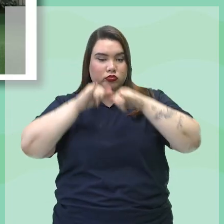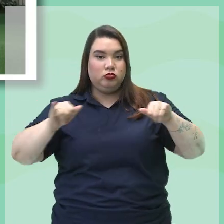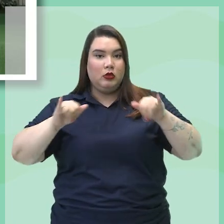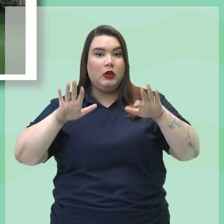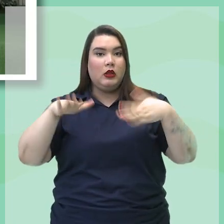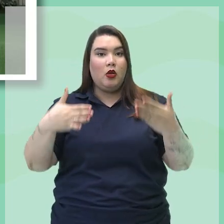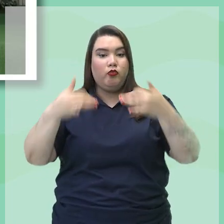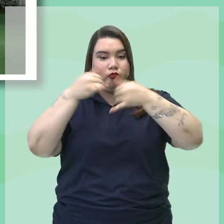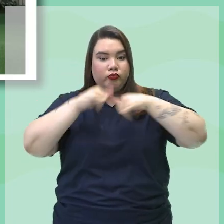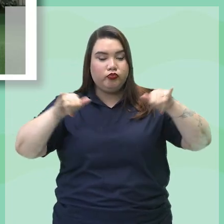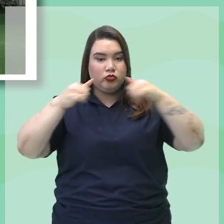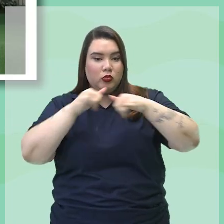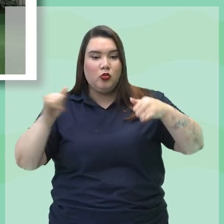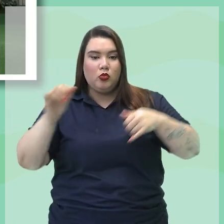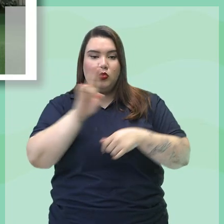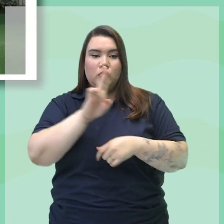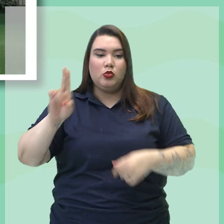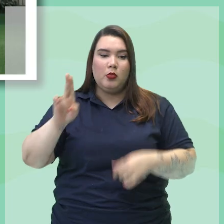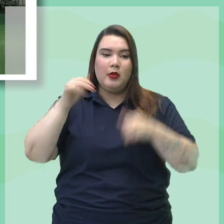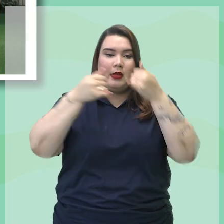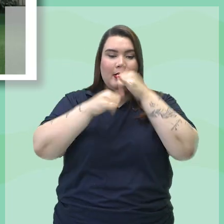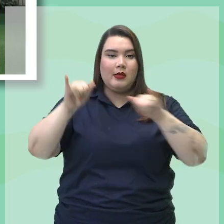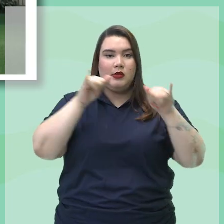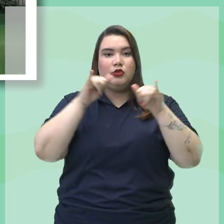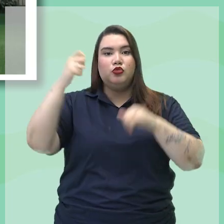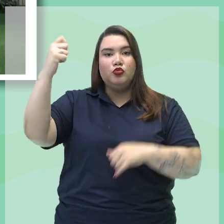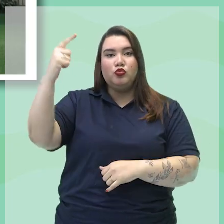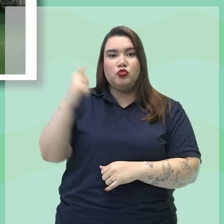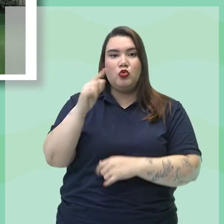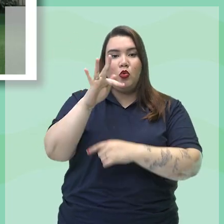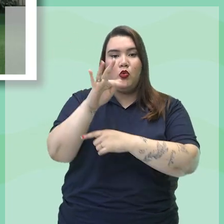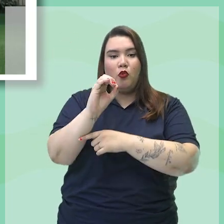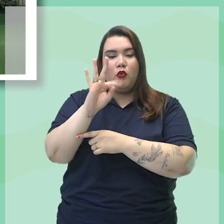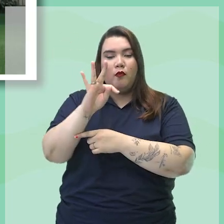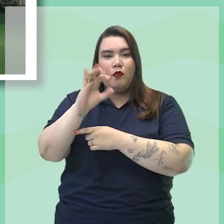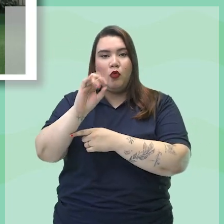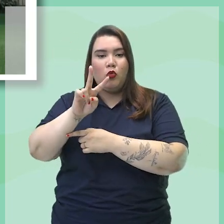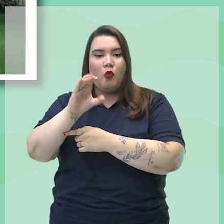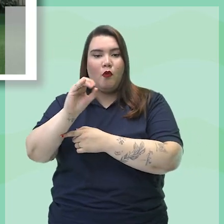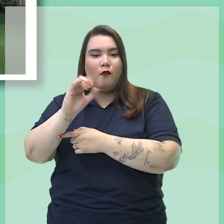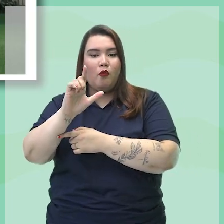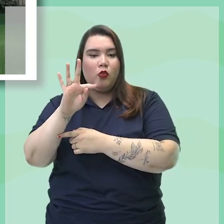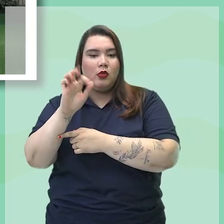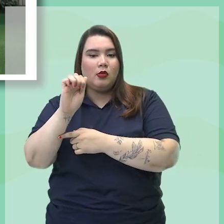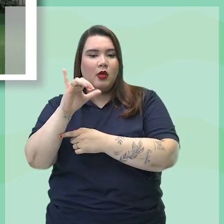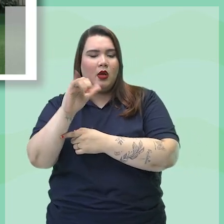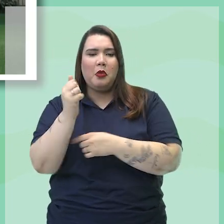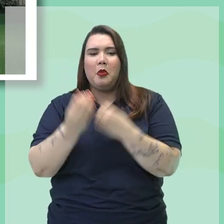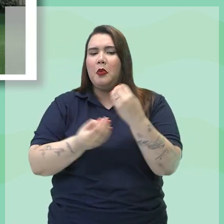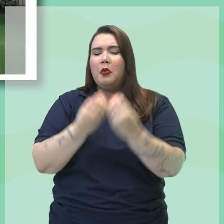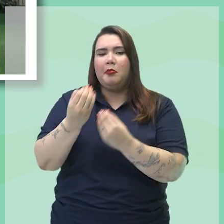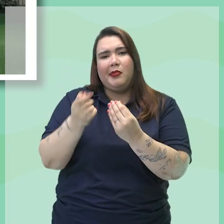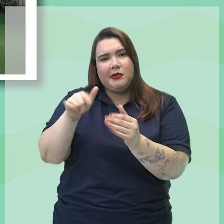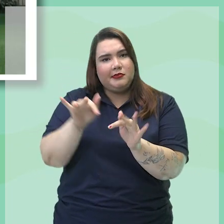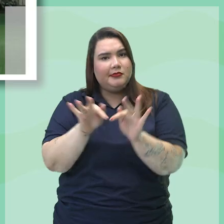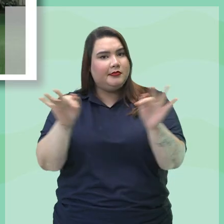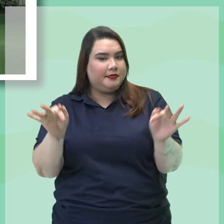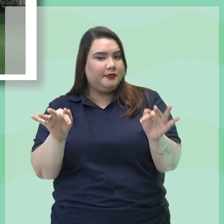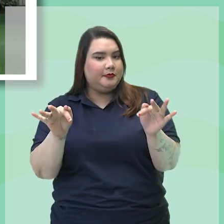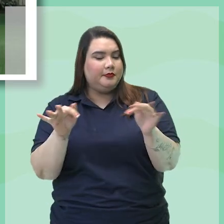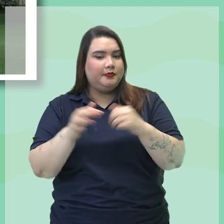a eletricidade, damos o nome de energia solar fotovoltaica. Mas como isso funciona? Na verdade, é bem